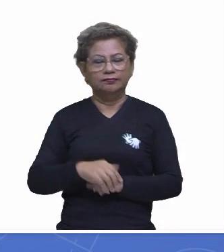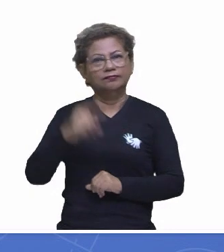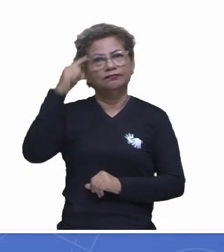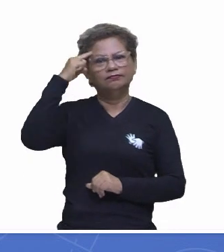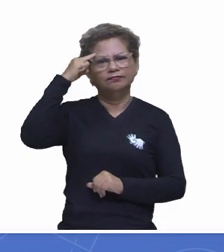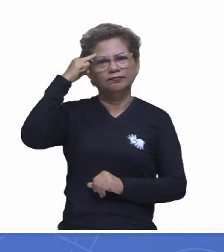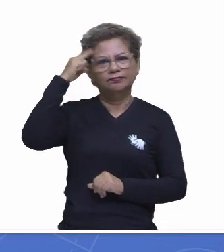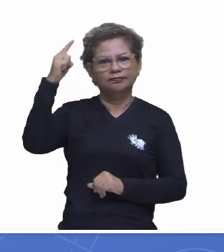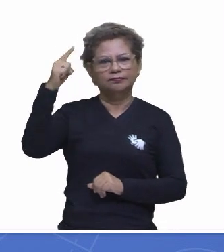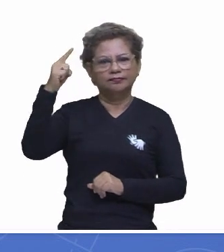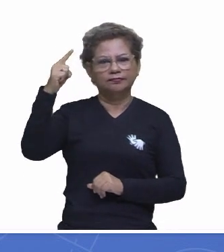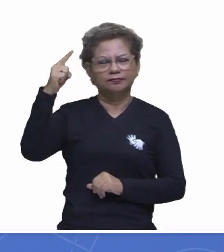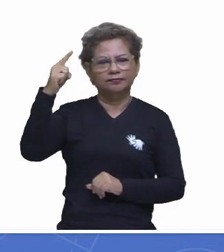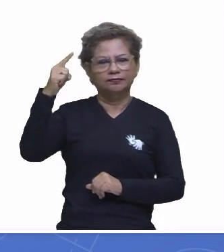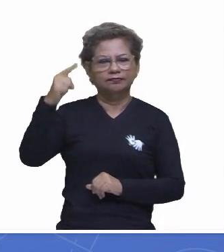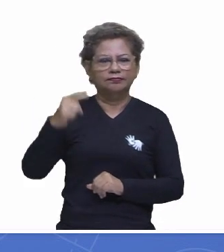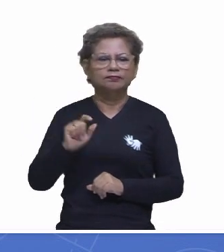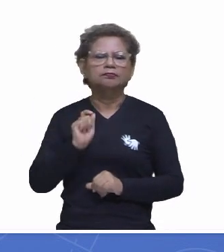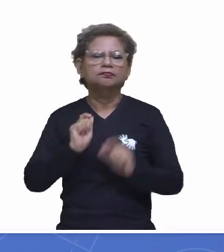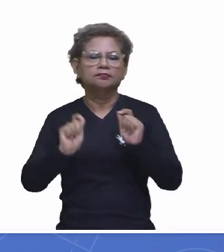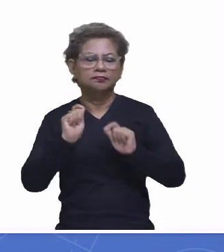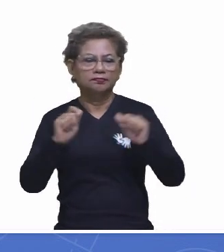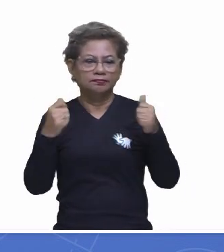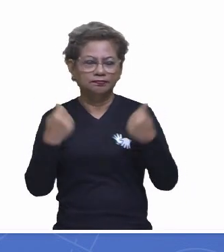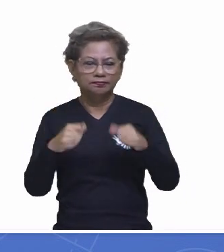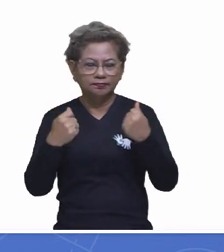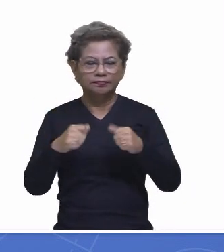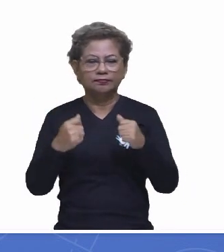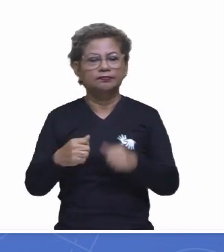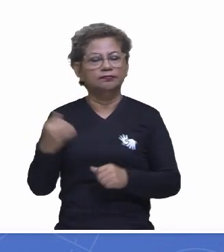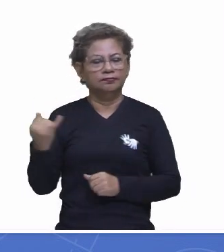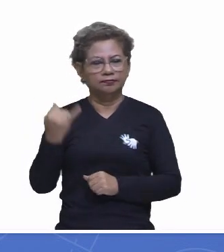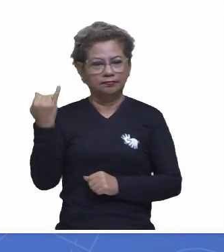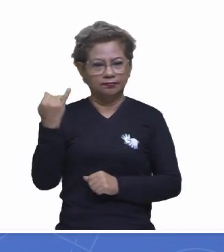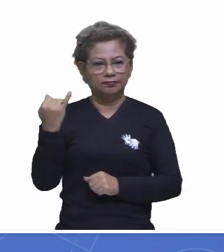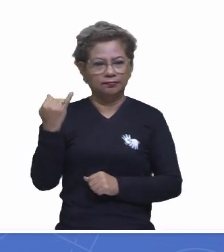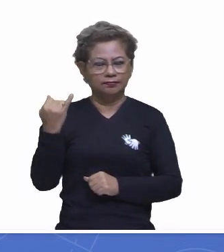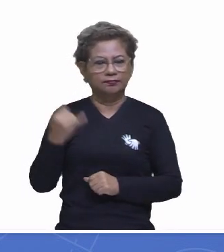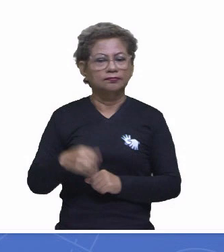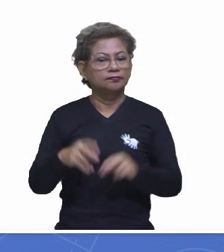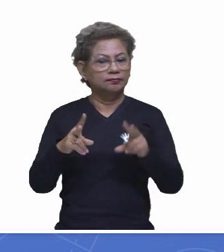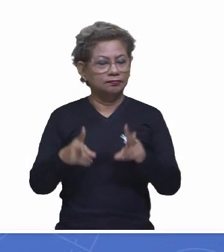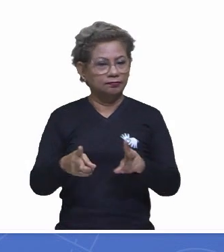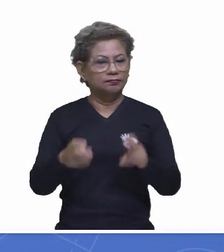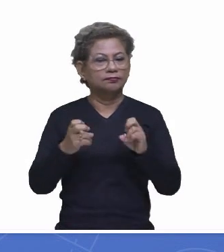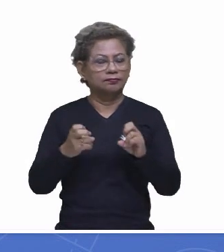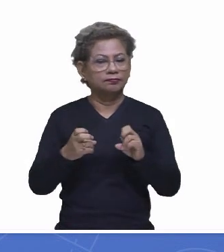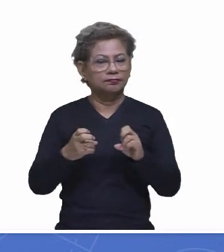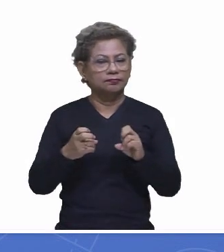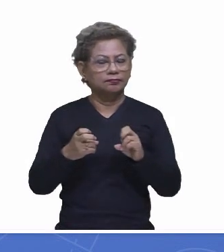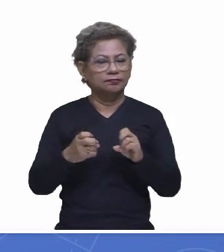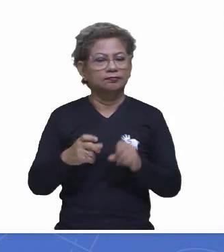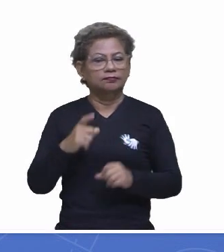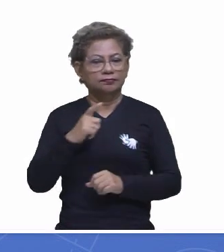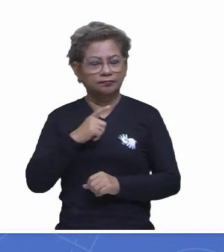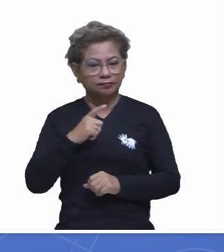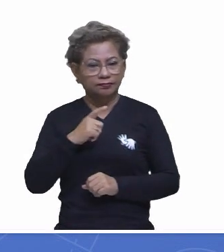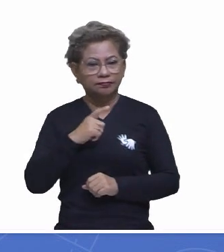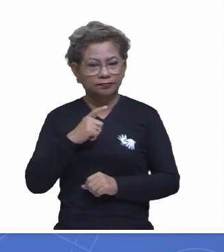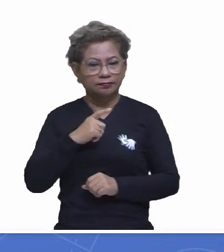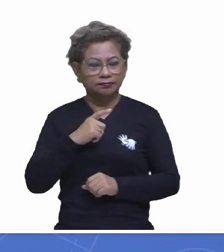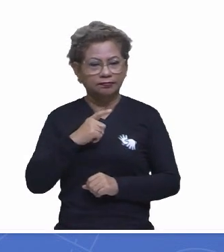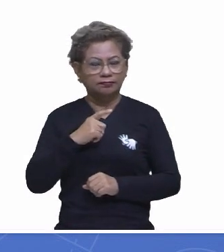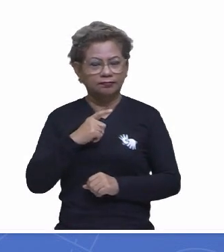ao atendimento de necessidades emergenciais. Perceba que isso daí também são consequências devido a um outro